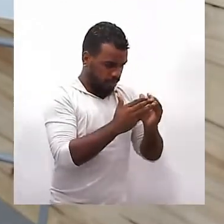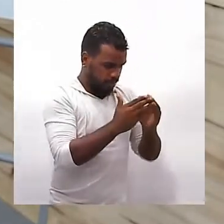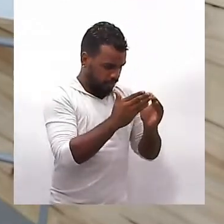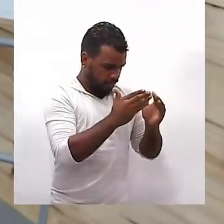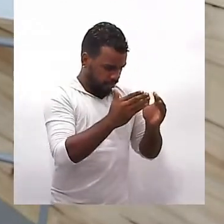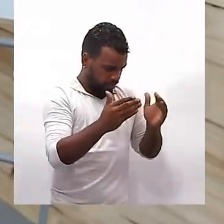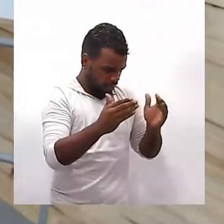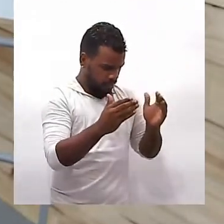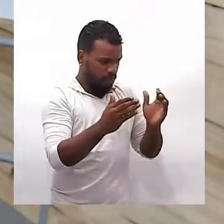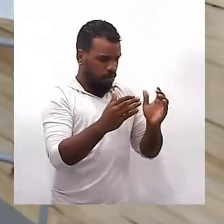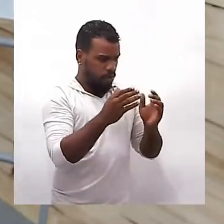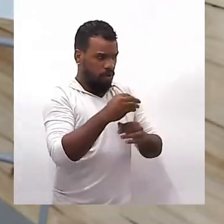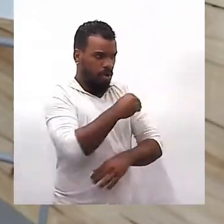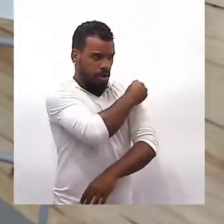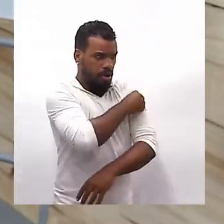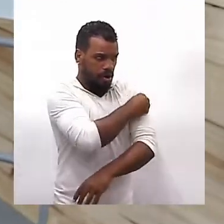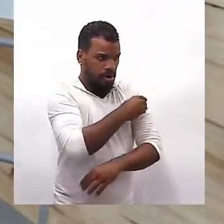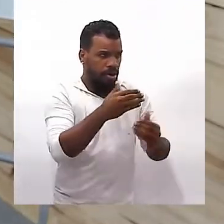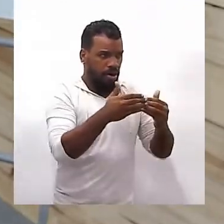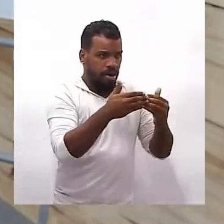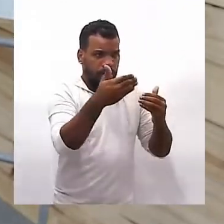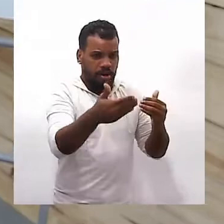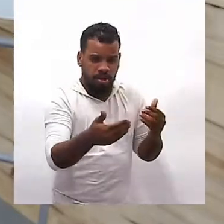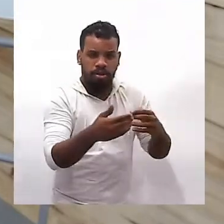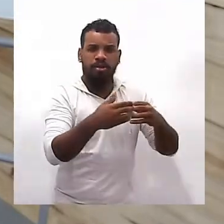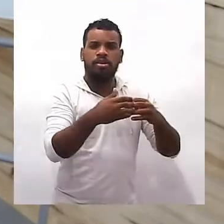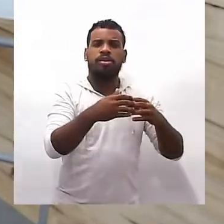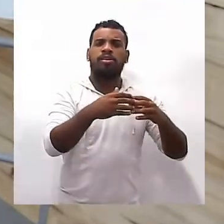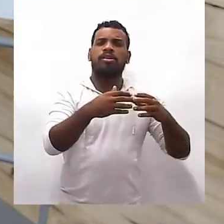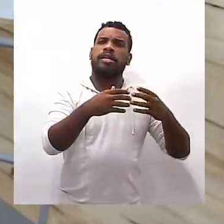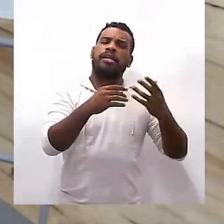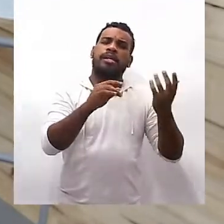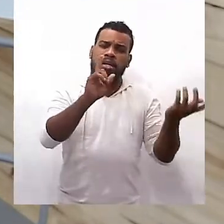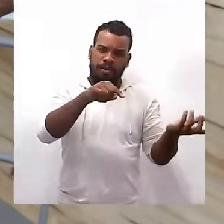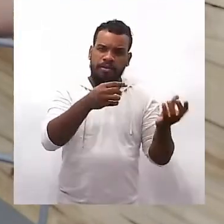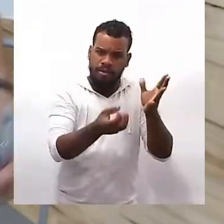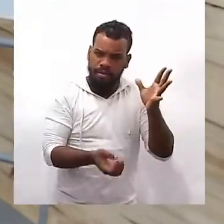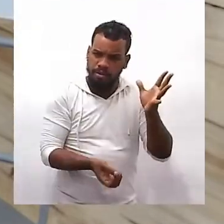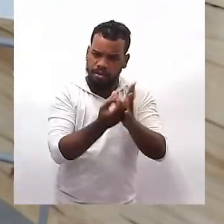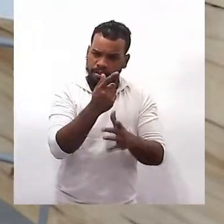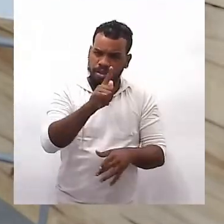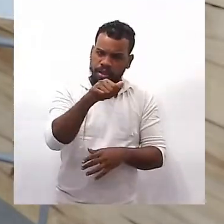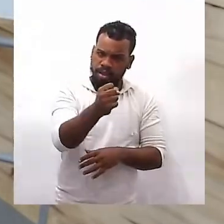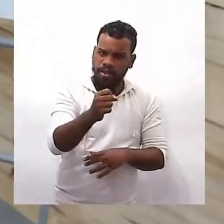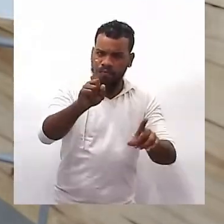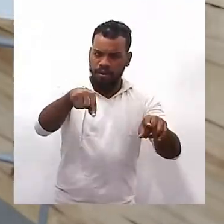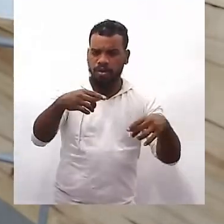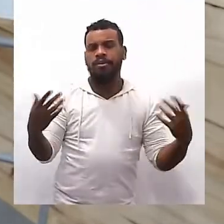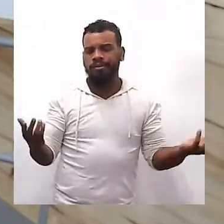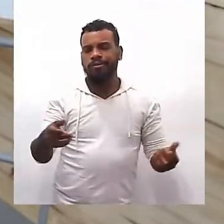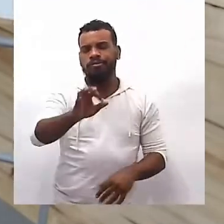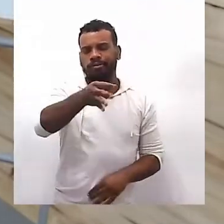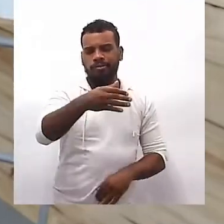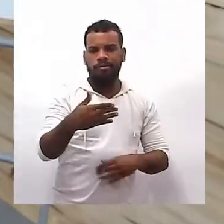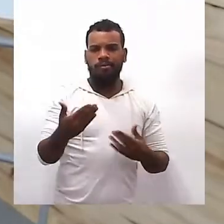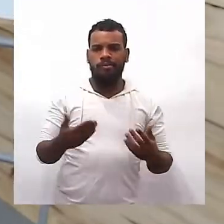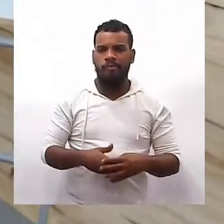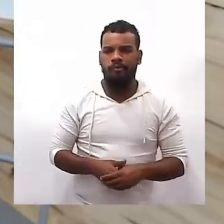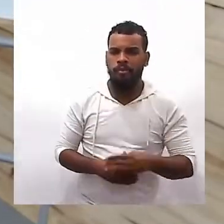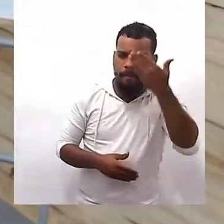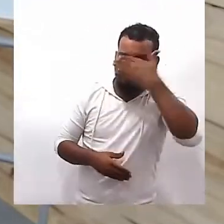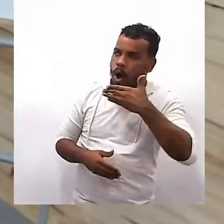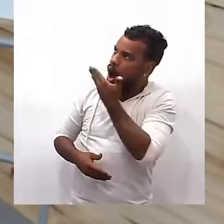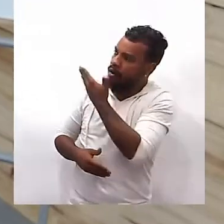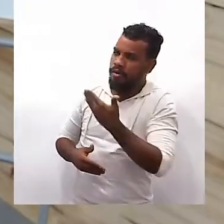de fermentação do álcool, ou seja, o processo de formação do álcool, vai liberar gás carbônico? Vai, tá aqui a prova. Libera